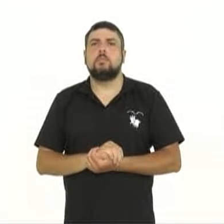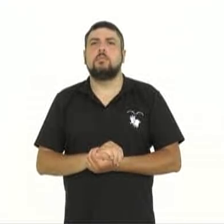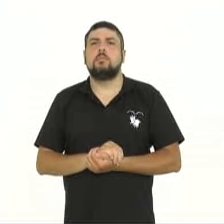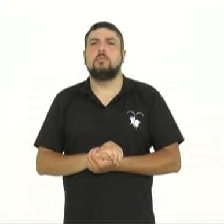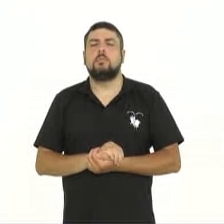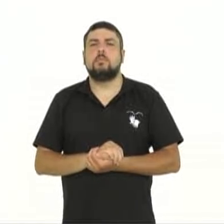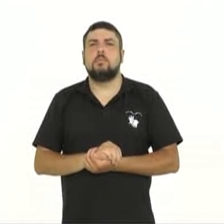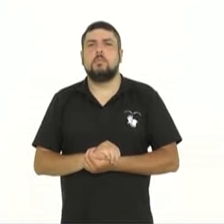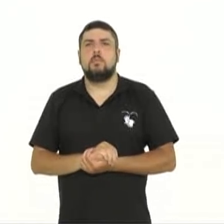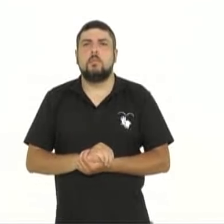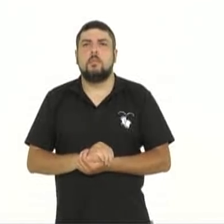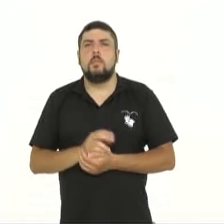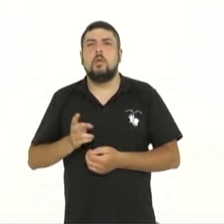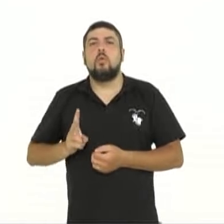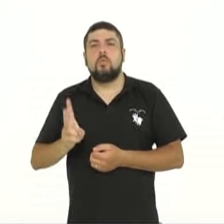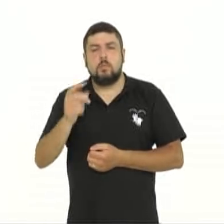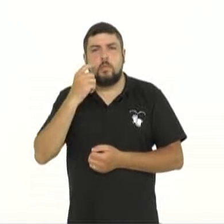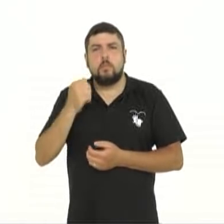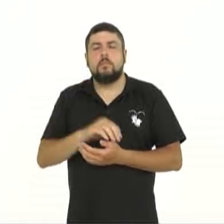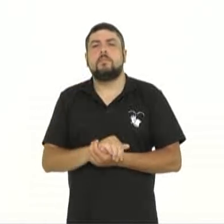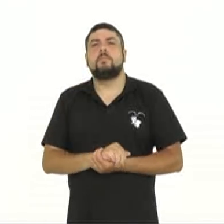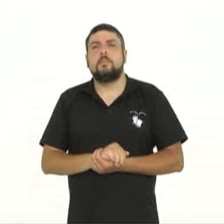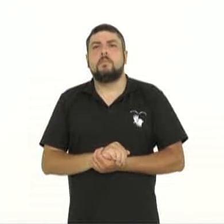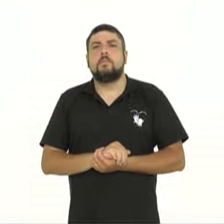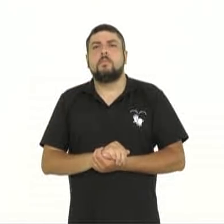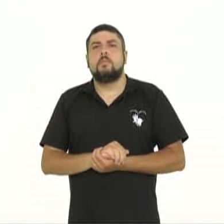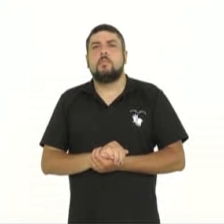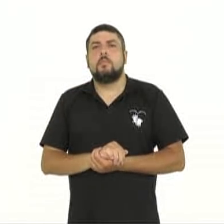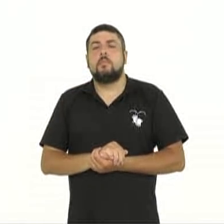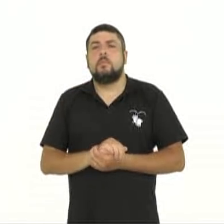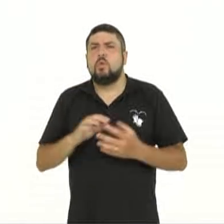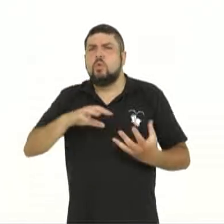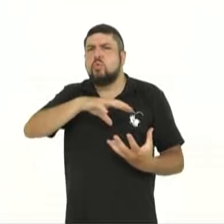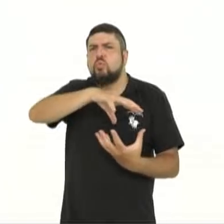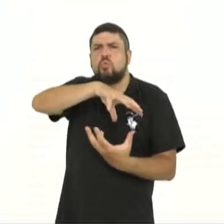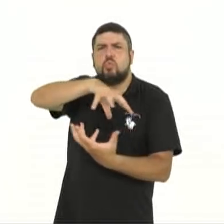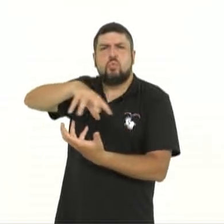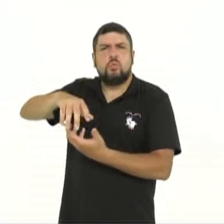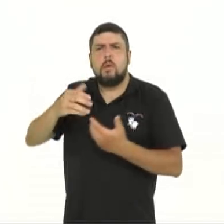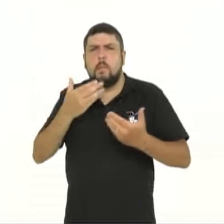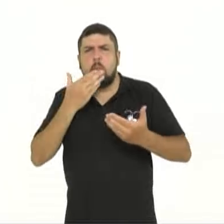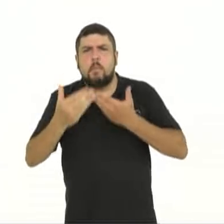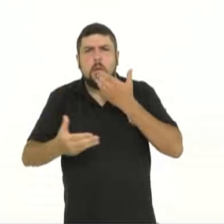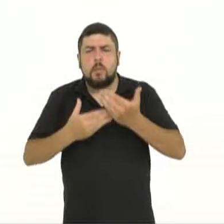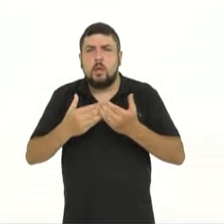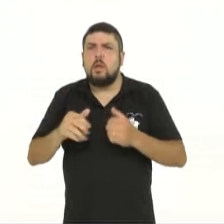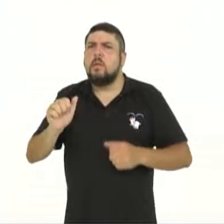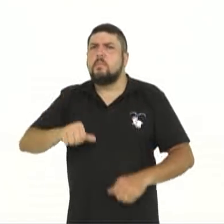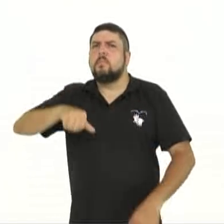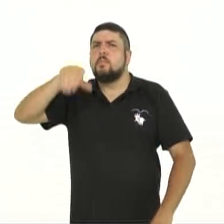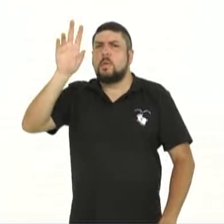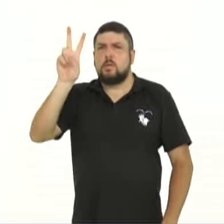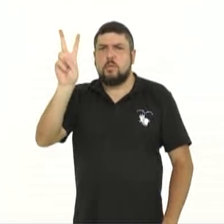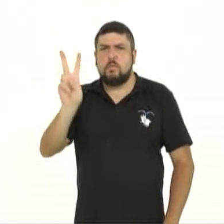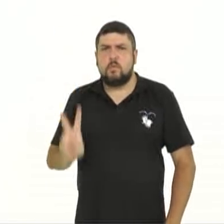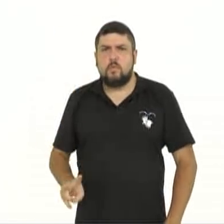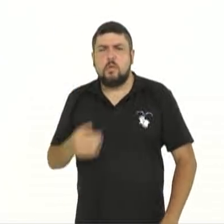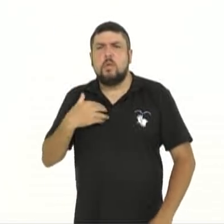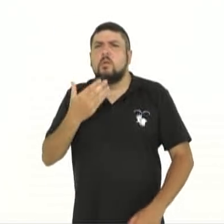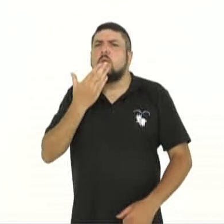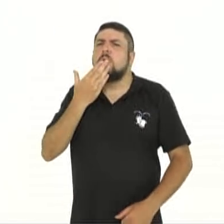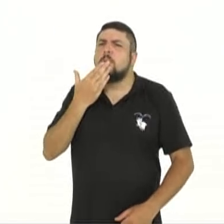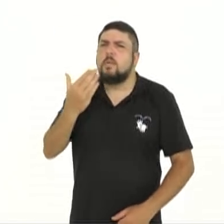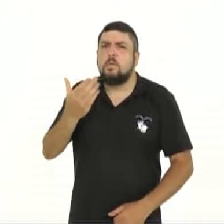Continuando, considerando os requerimentos em todo o mundo, os venezuelanos foram os que mais pediram refúgio em